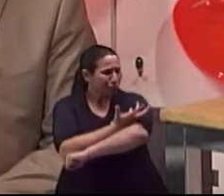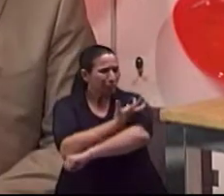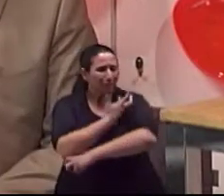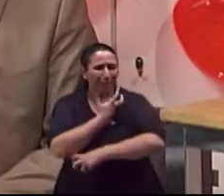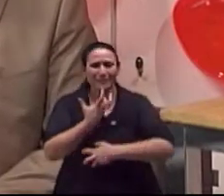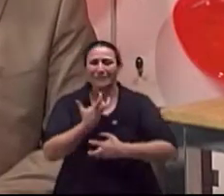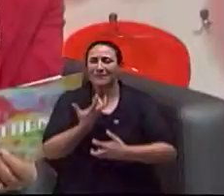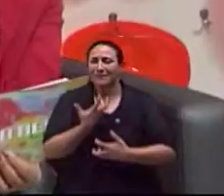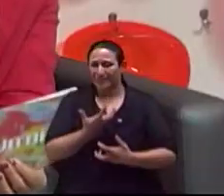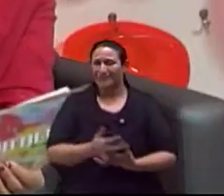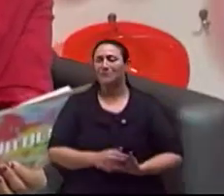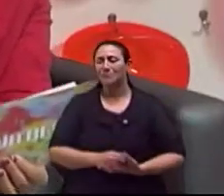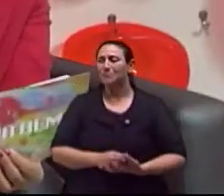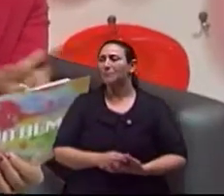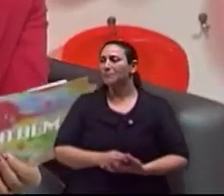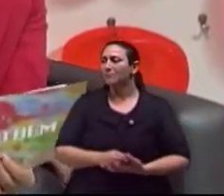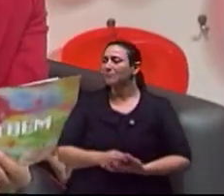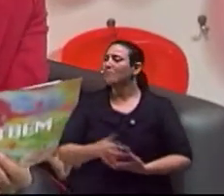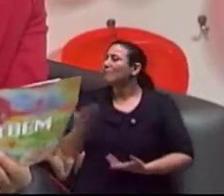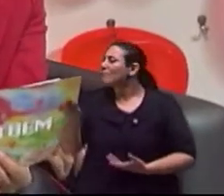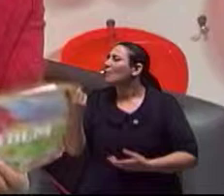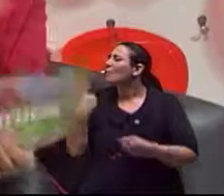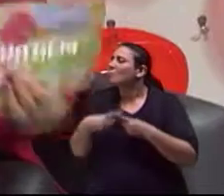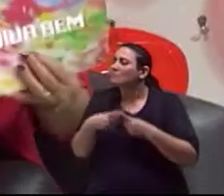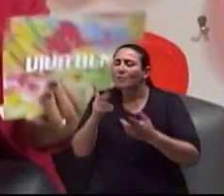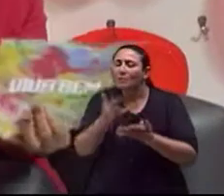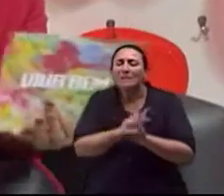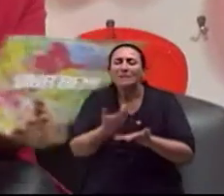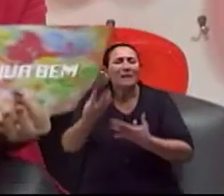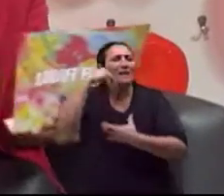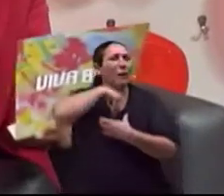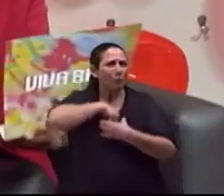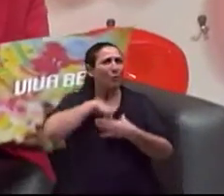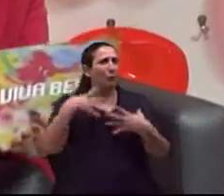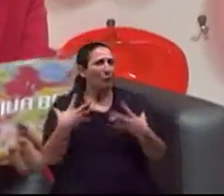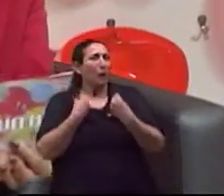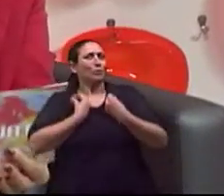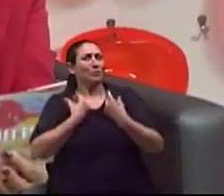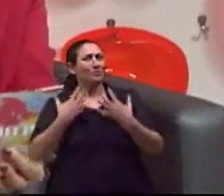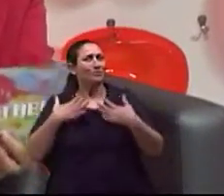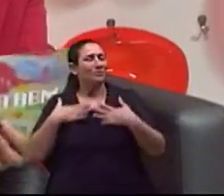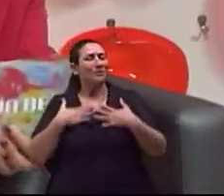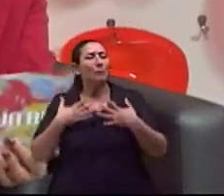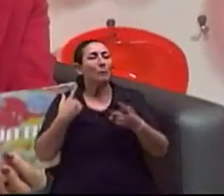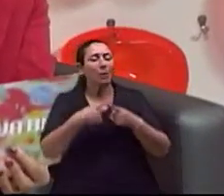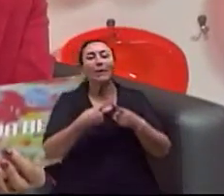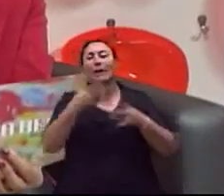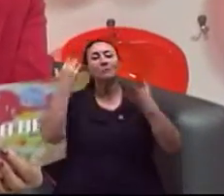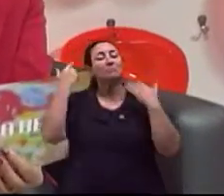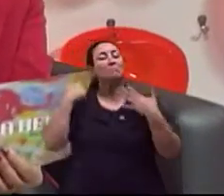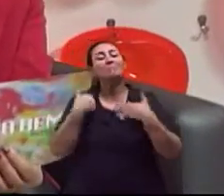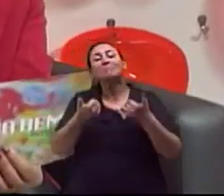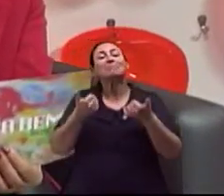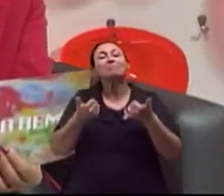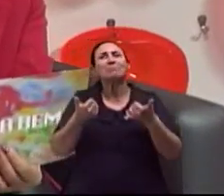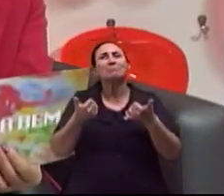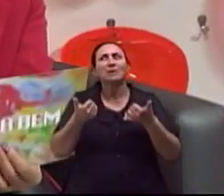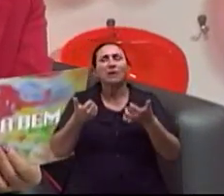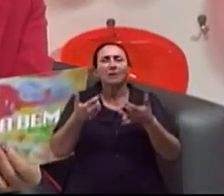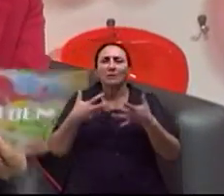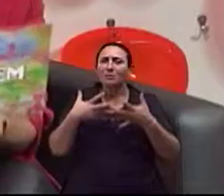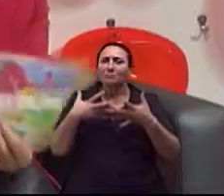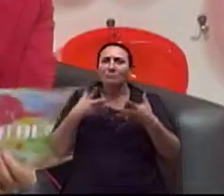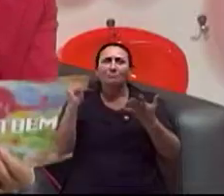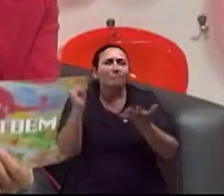transcendência e o que que é mexido aqui dentro da gente nesta hora que dá assim realmente dá aquela Plenitude posso dizer isso do ser